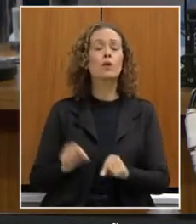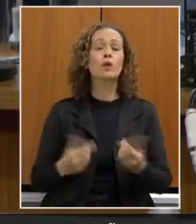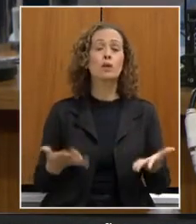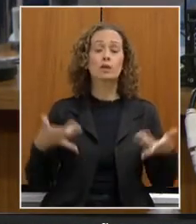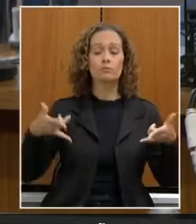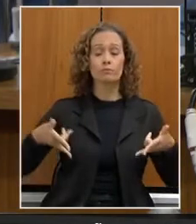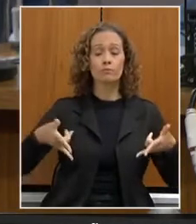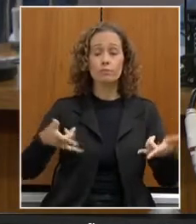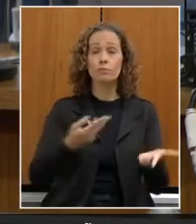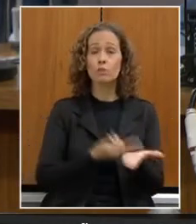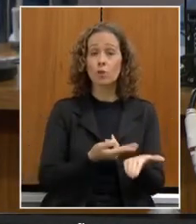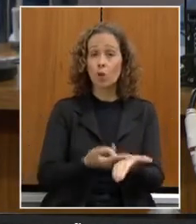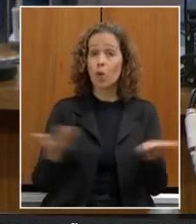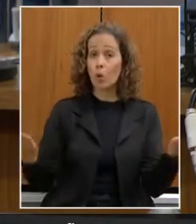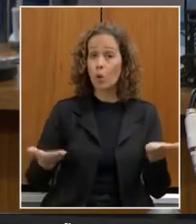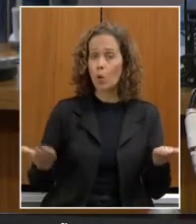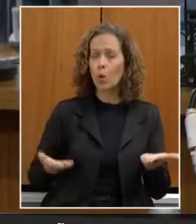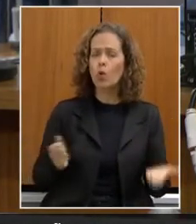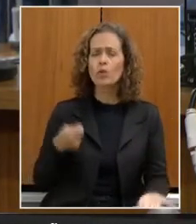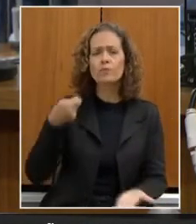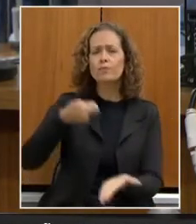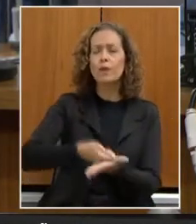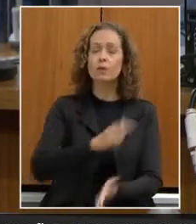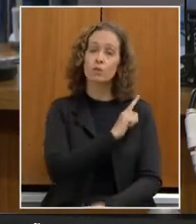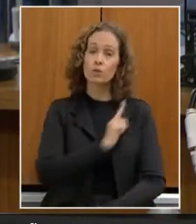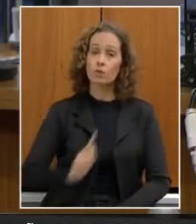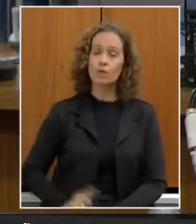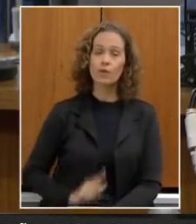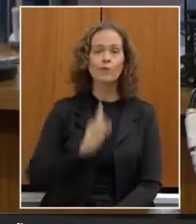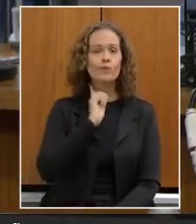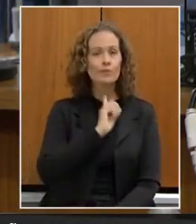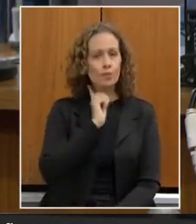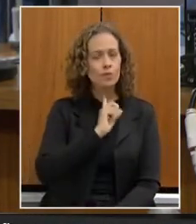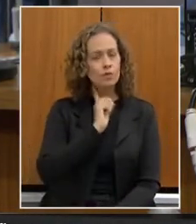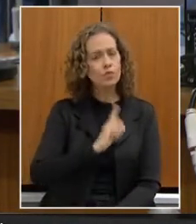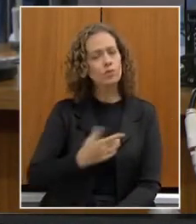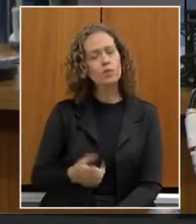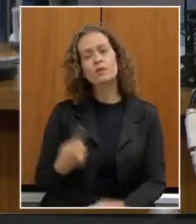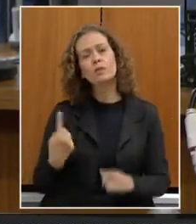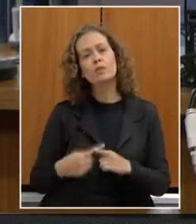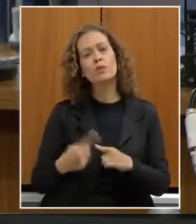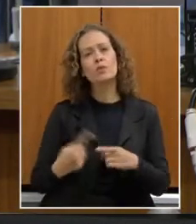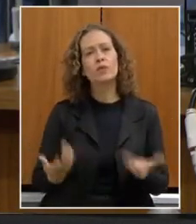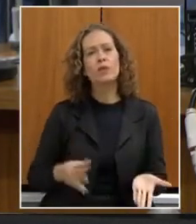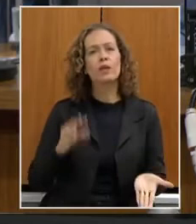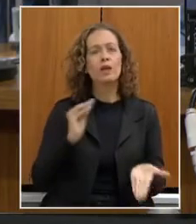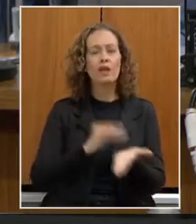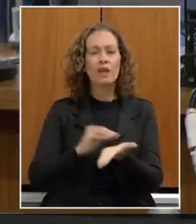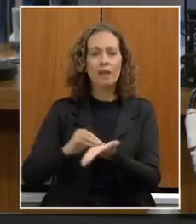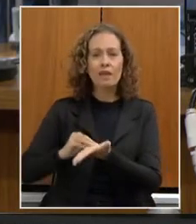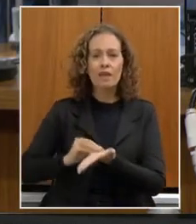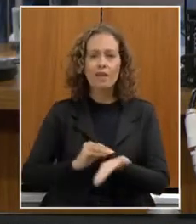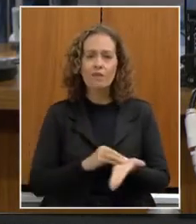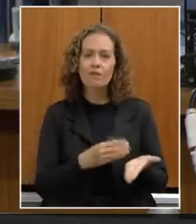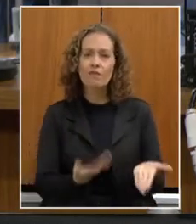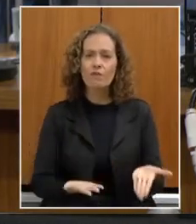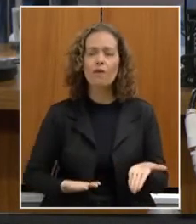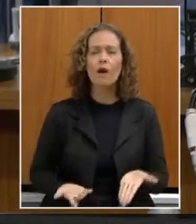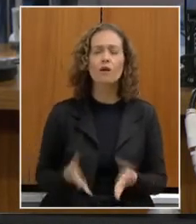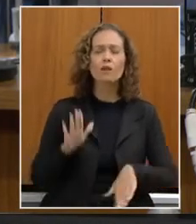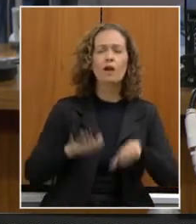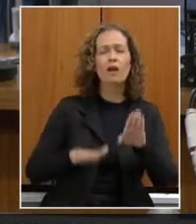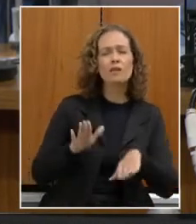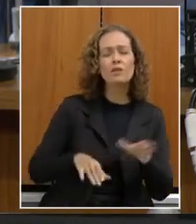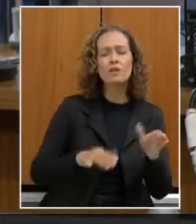hoje estão sendo financiados pelo governo de Minas quando não há o credenciamento a habilitação por parte do governo federal então